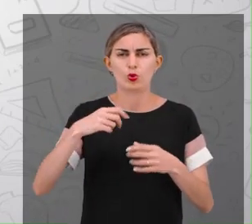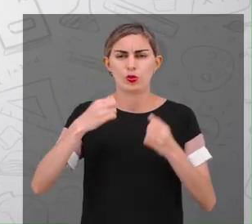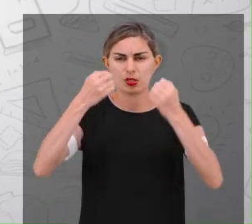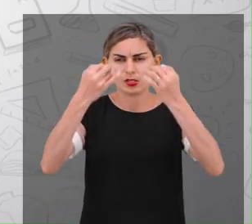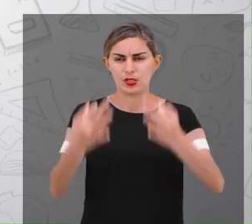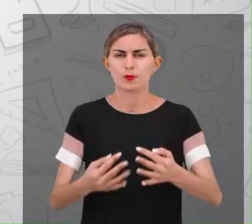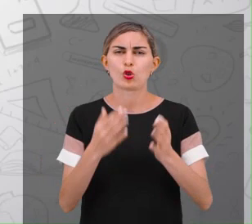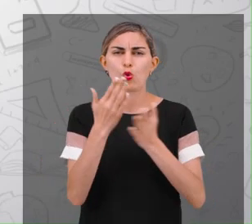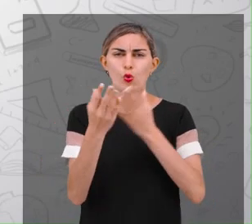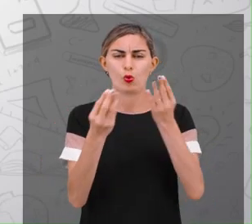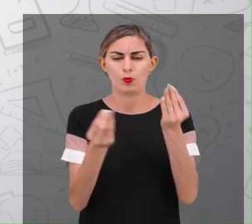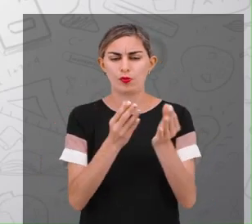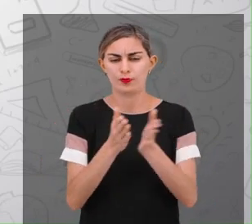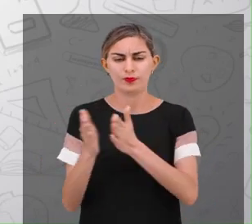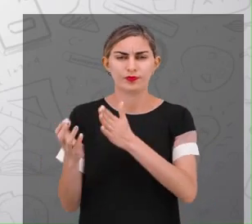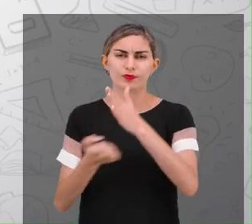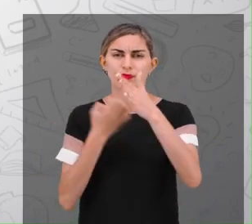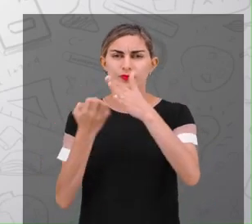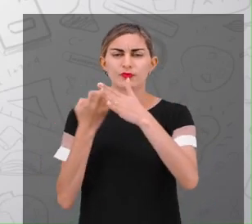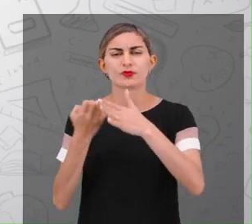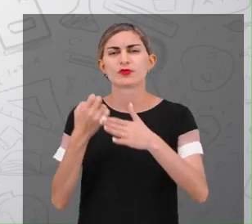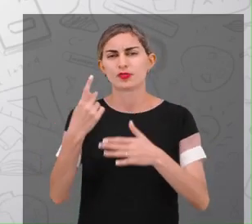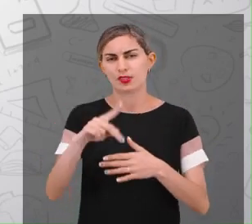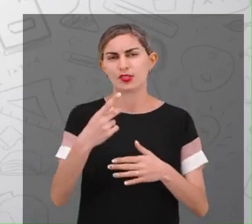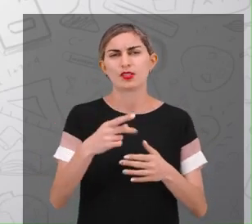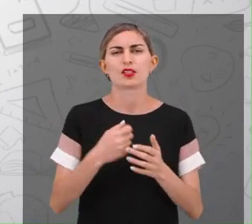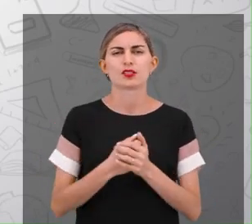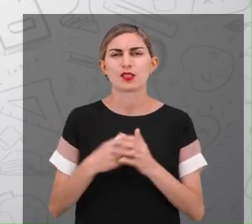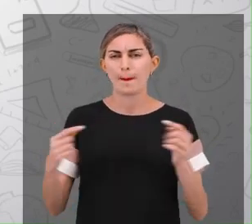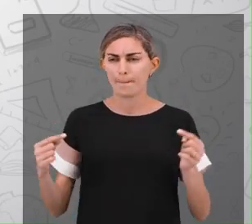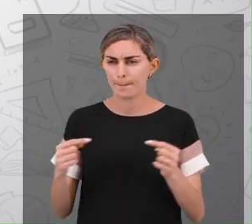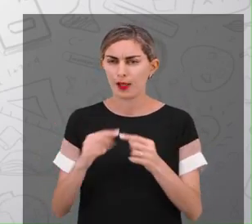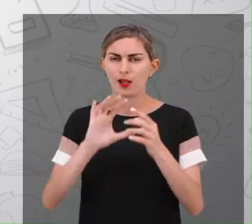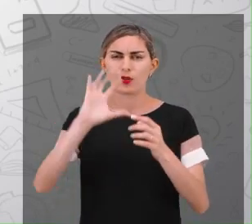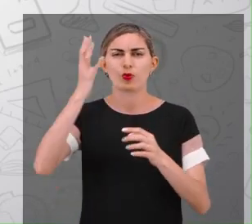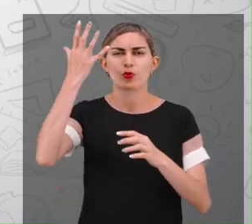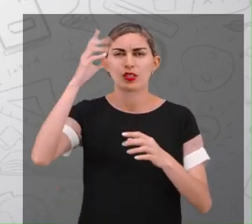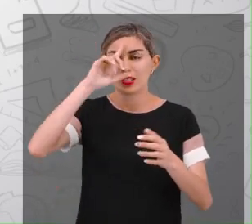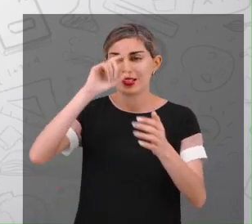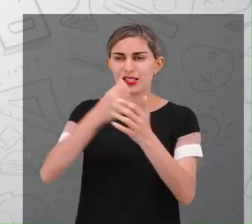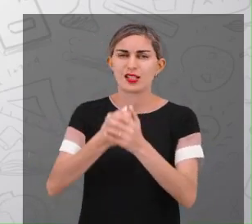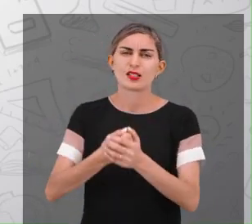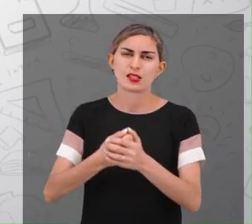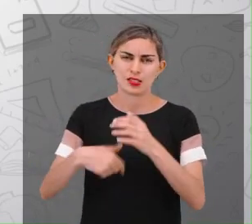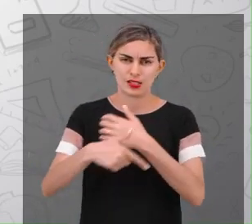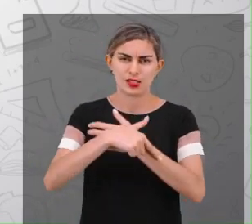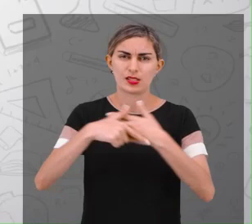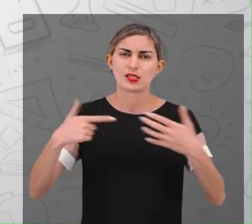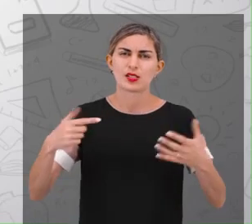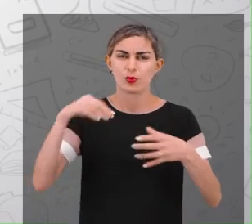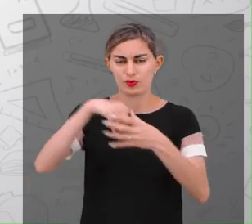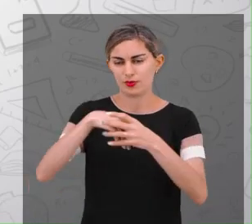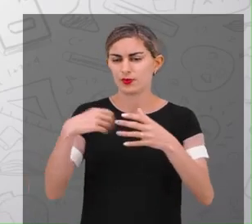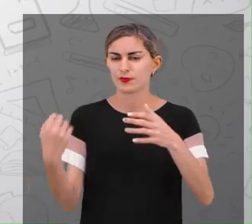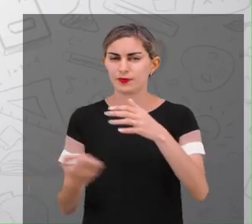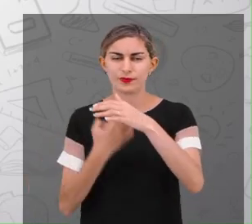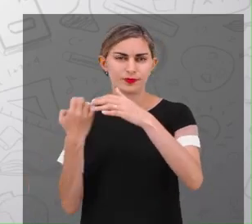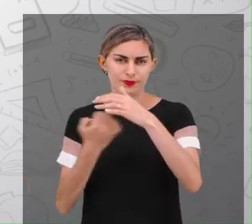rumo organizacional, bem como eles são os afetados pelos impactos causados por decisões moralmente questionáveis às